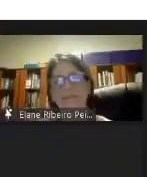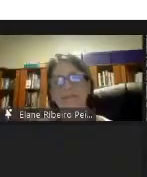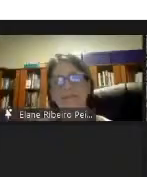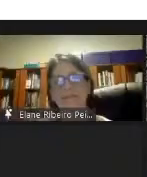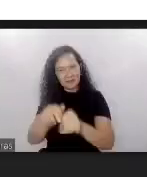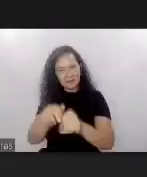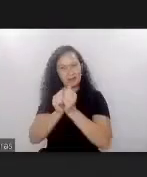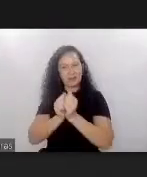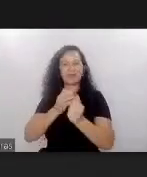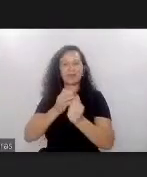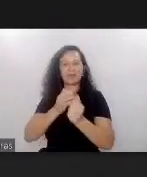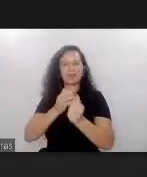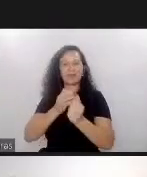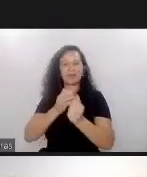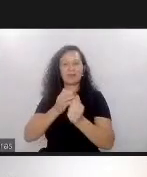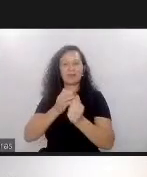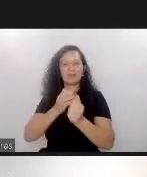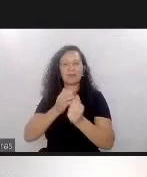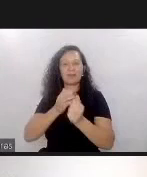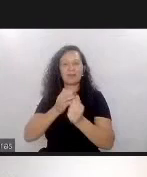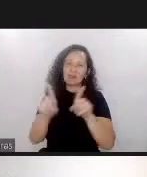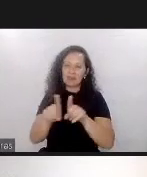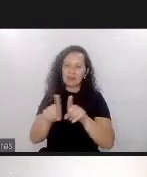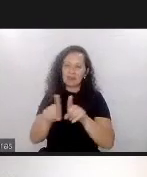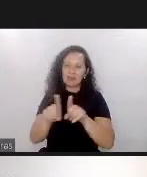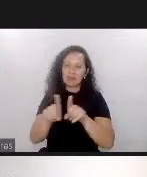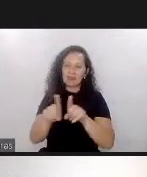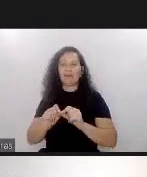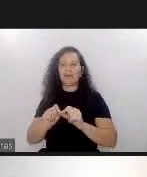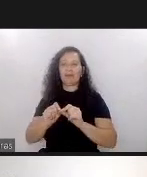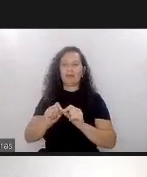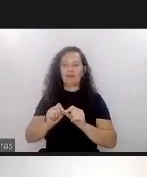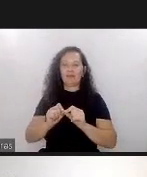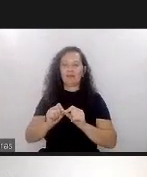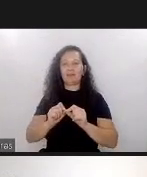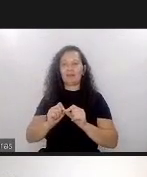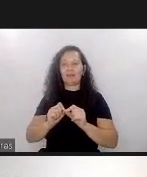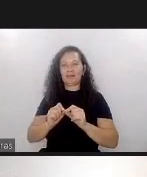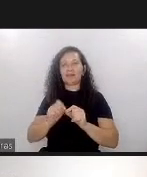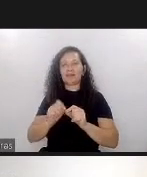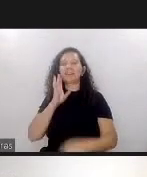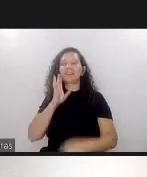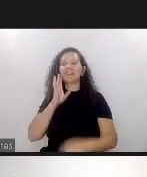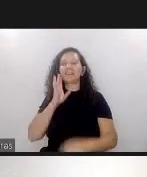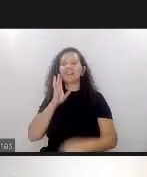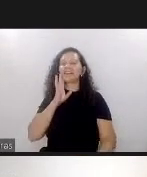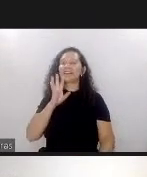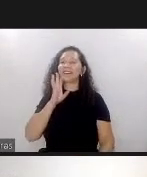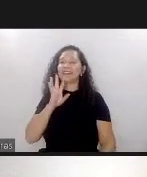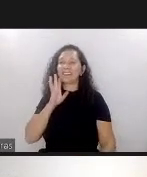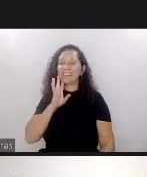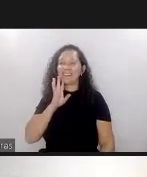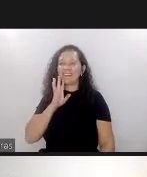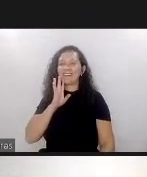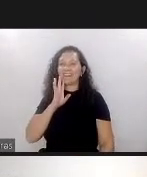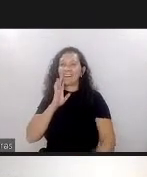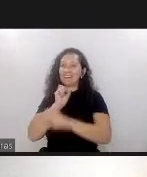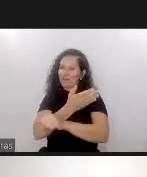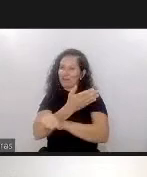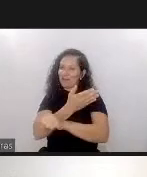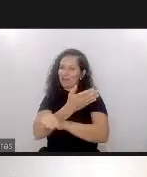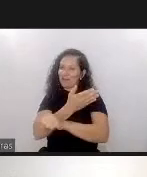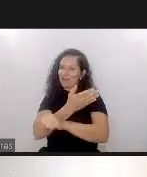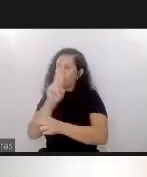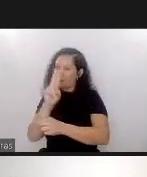Queria realmente super bacana poder. Tomara que tenha sido útil. Essas são as